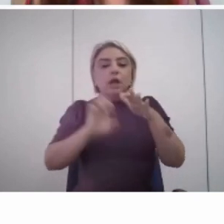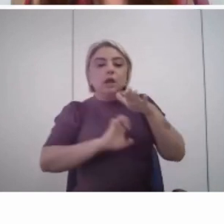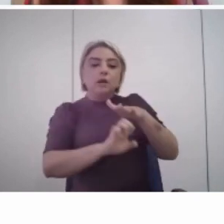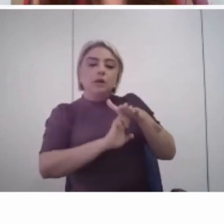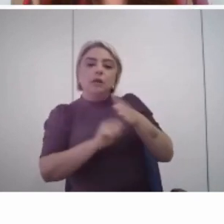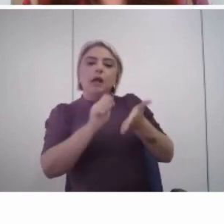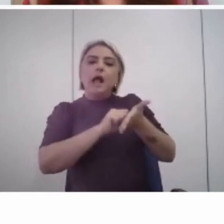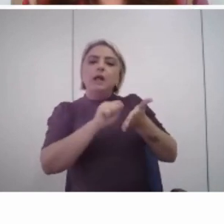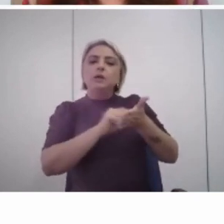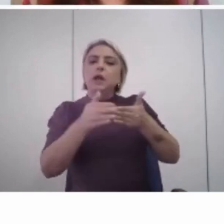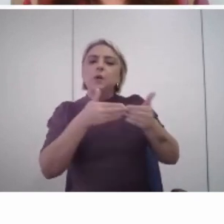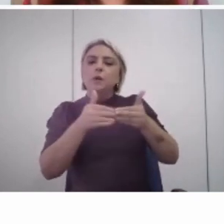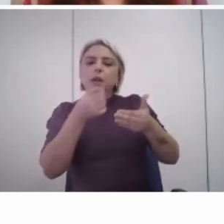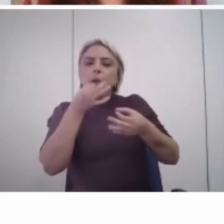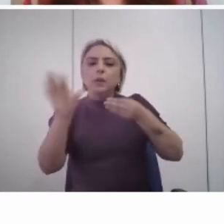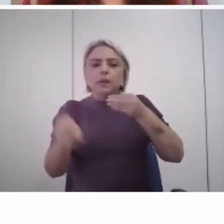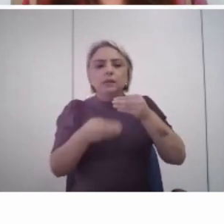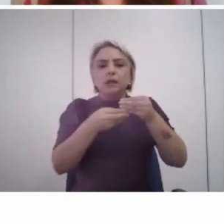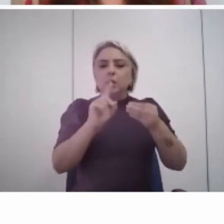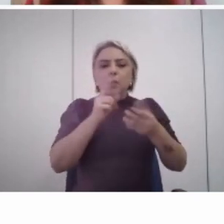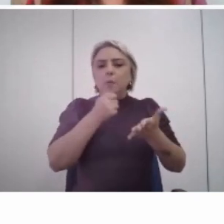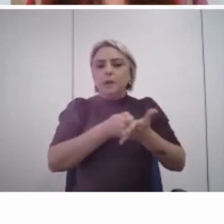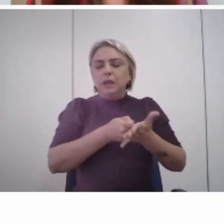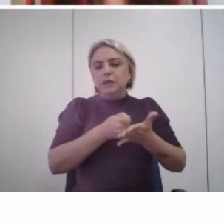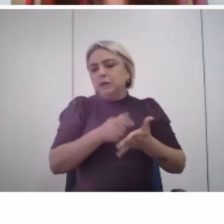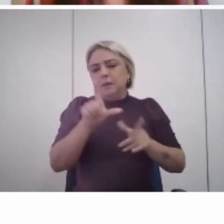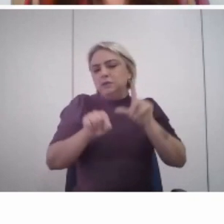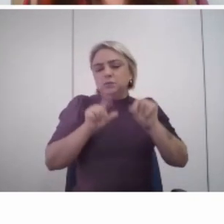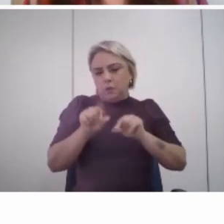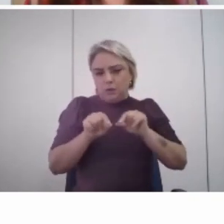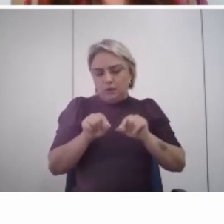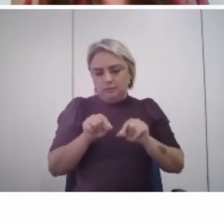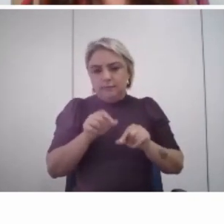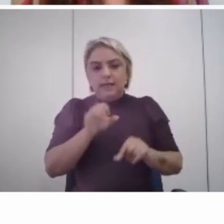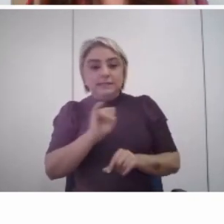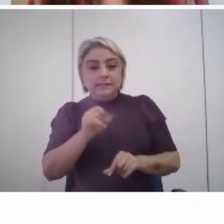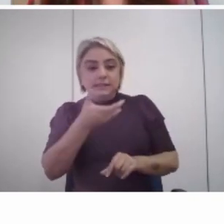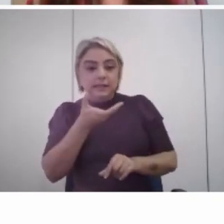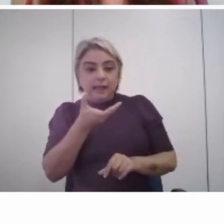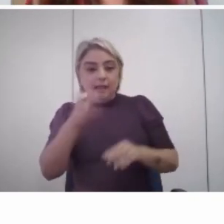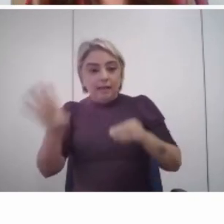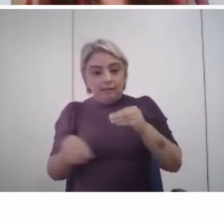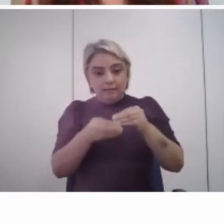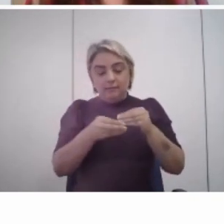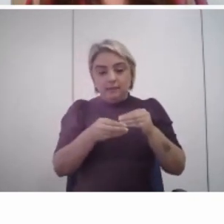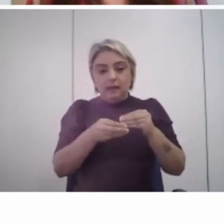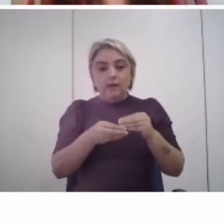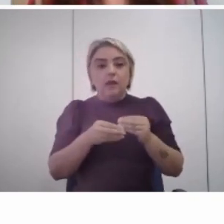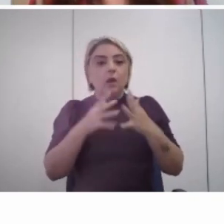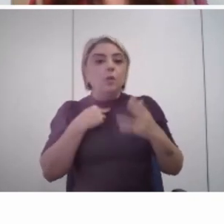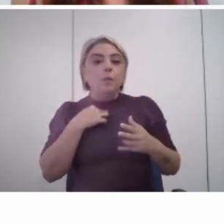anotar qualquer coisa que deseje, né? Não é obrigatório, é opcional. E não podemos fazer confusão com um campo